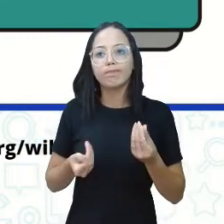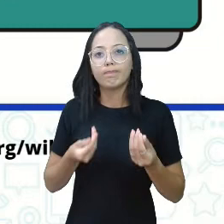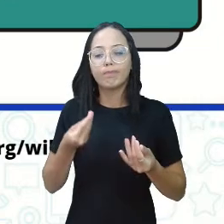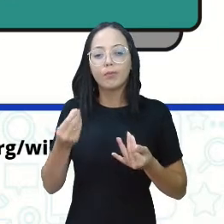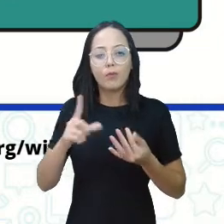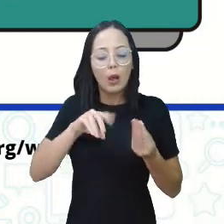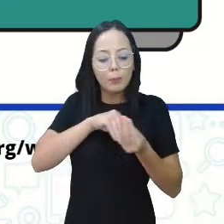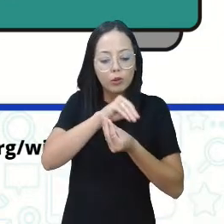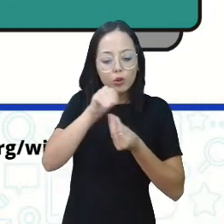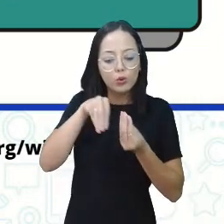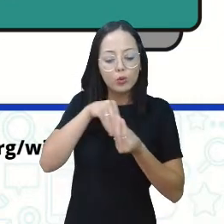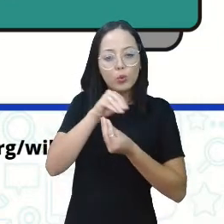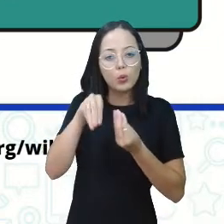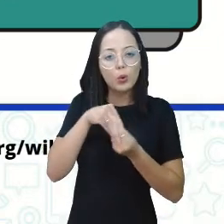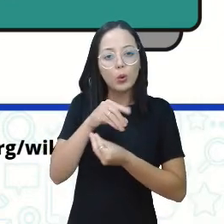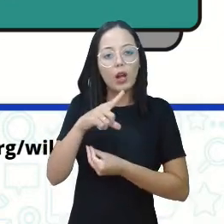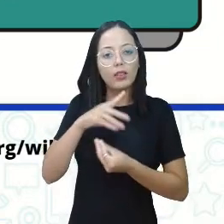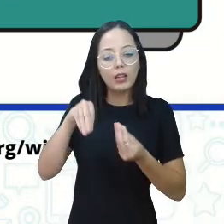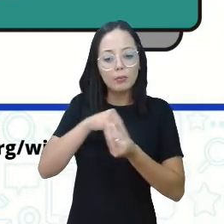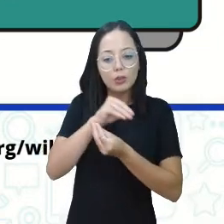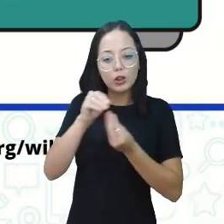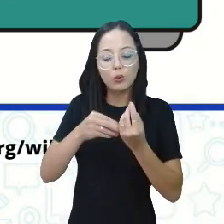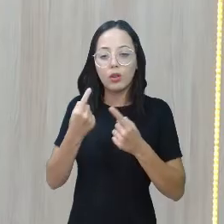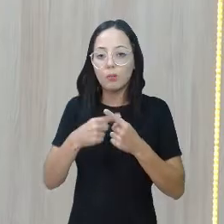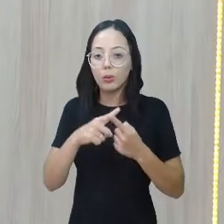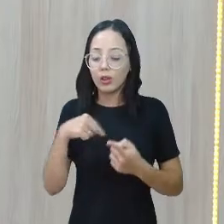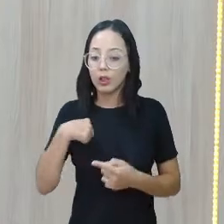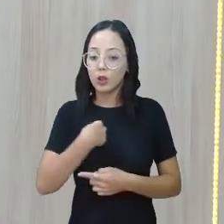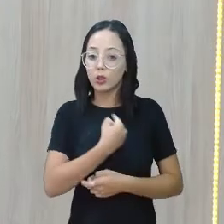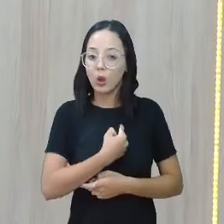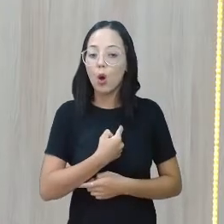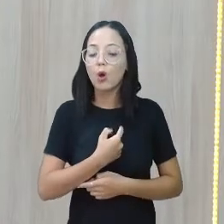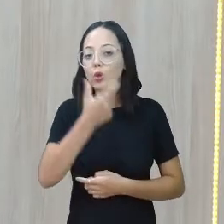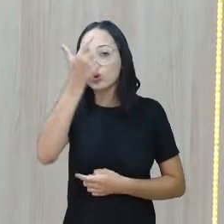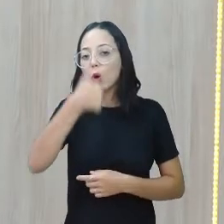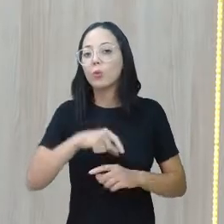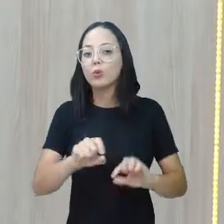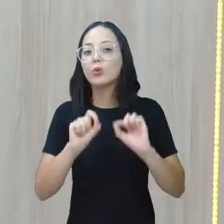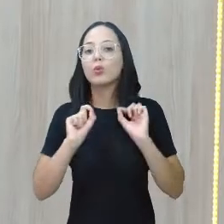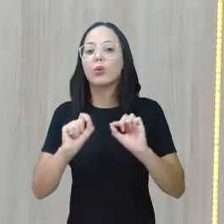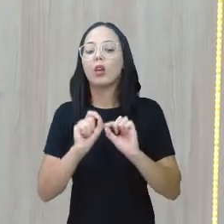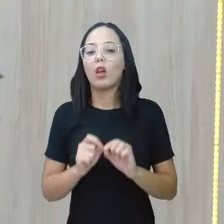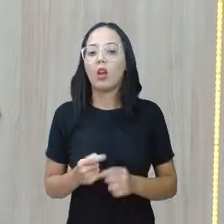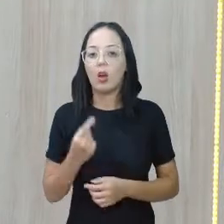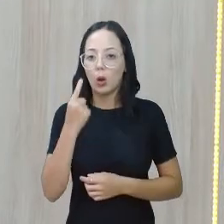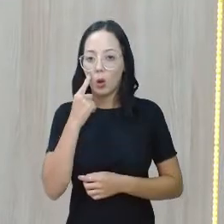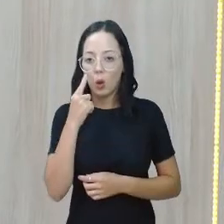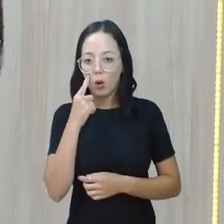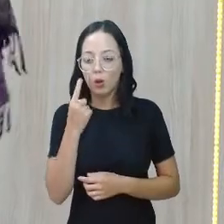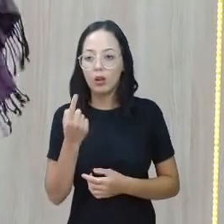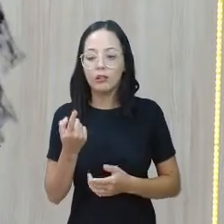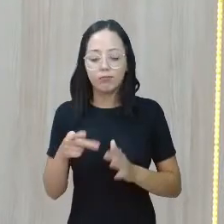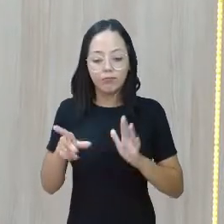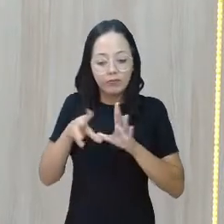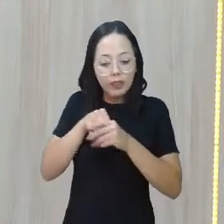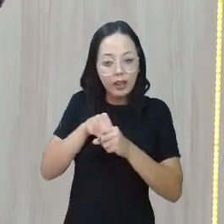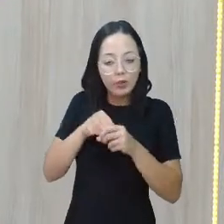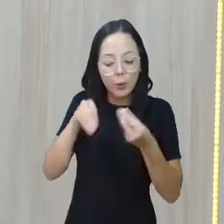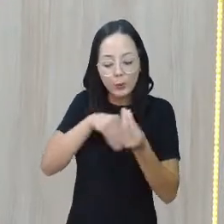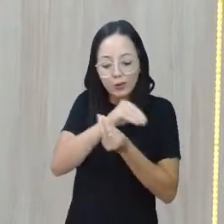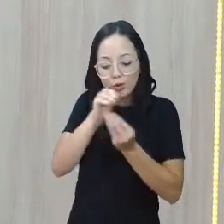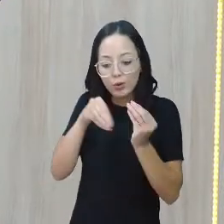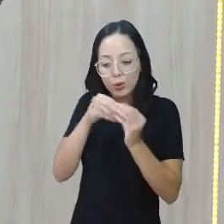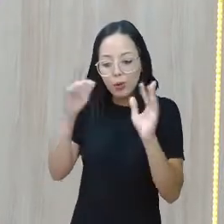essa mistura, porque nós somos exatamente constituídos dessa